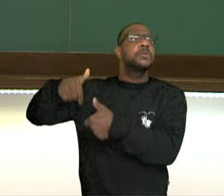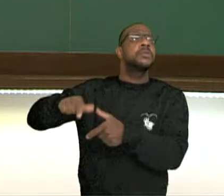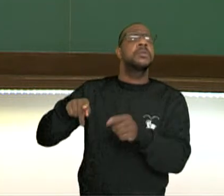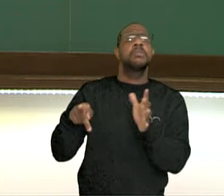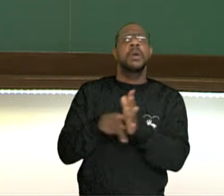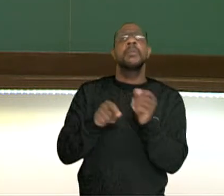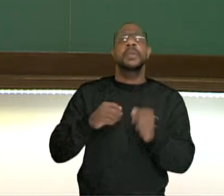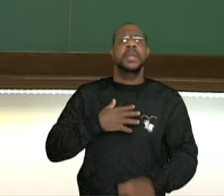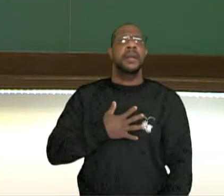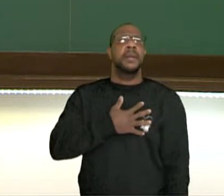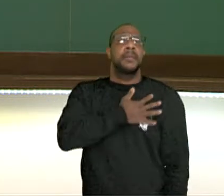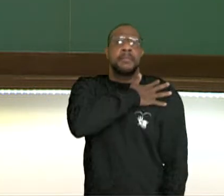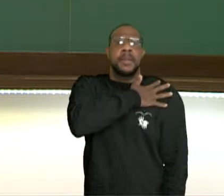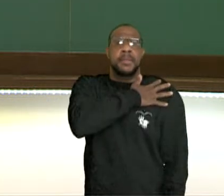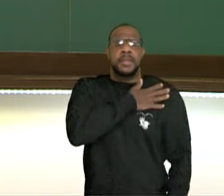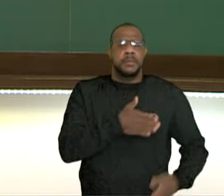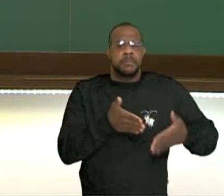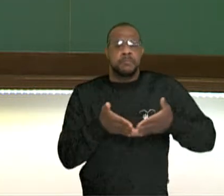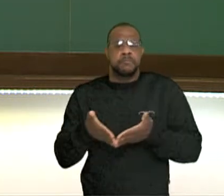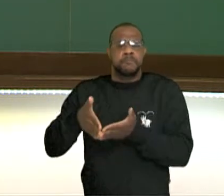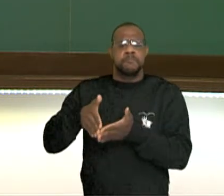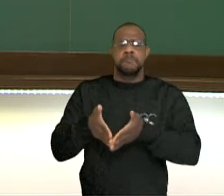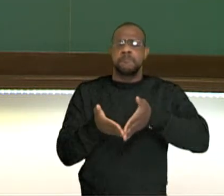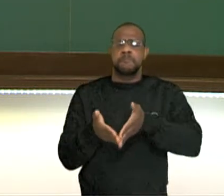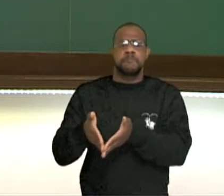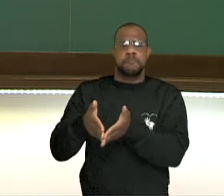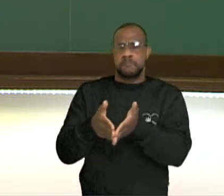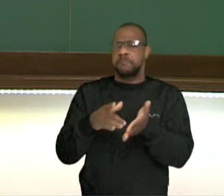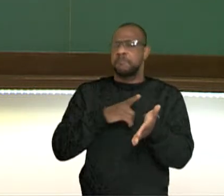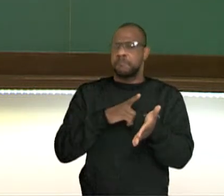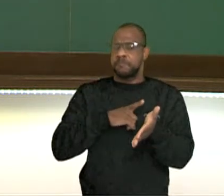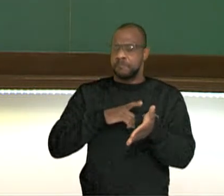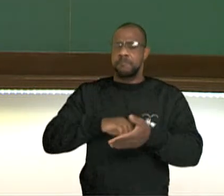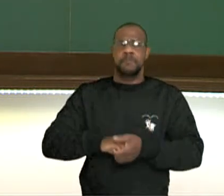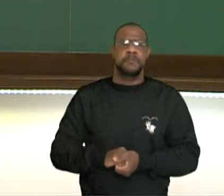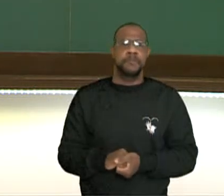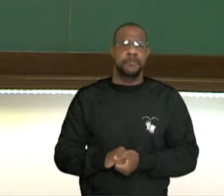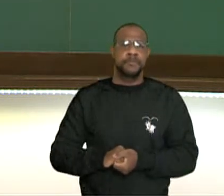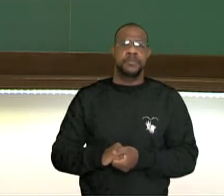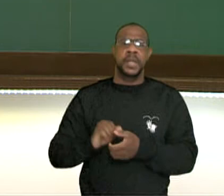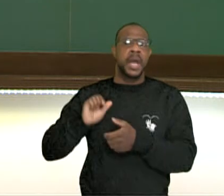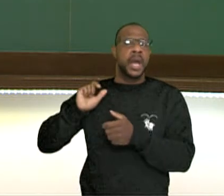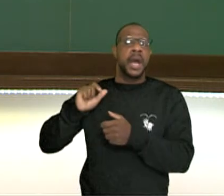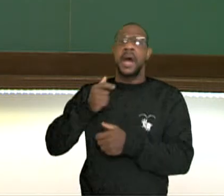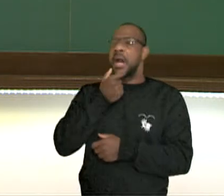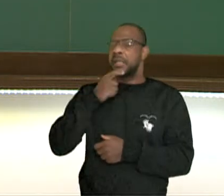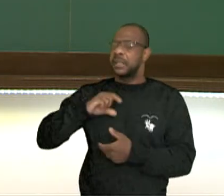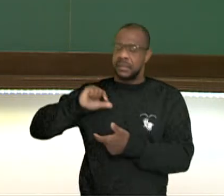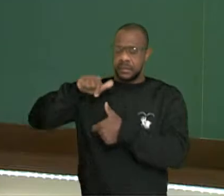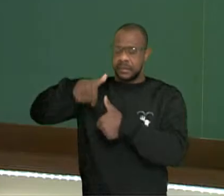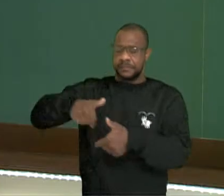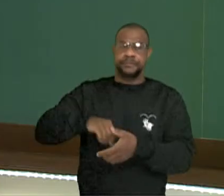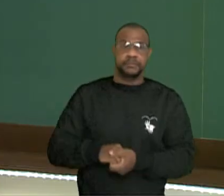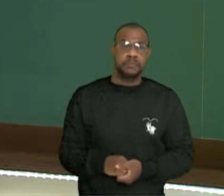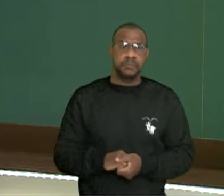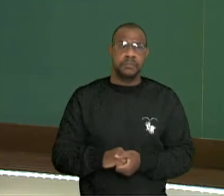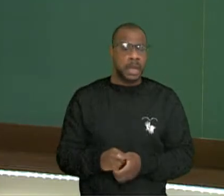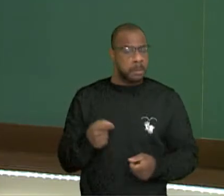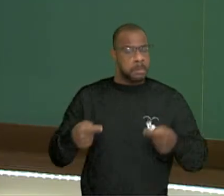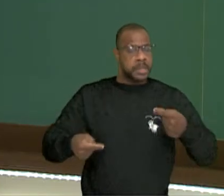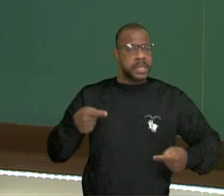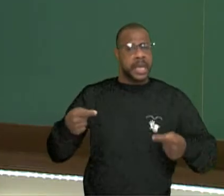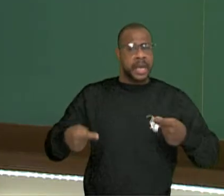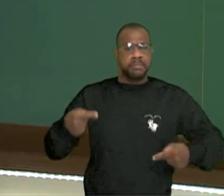da marinha mercante, da marinha de guerra, A Inglaterra tem essa tradição. Guerra contra a Holanda, que vencida